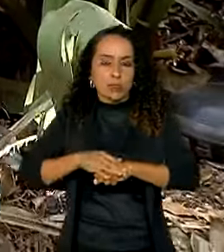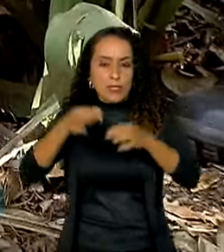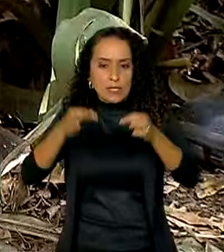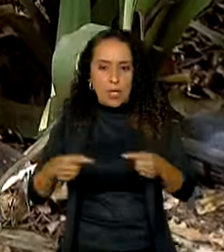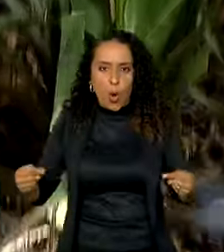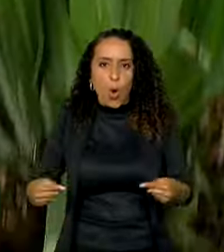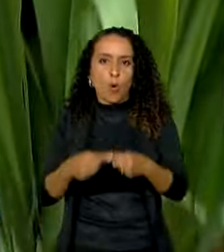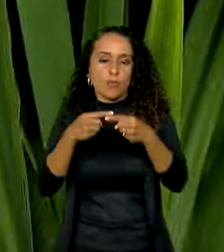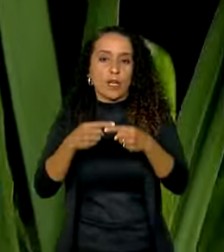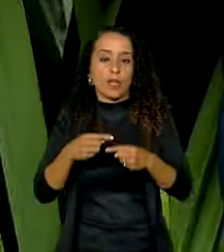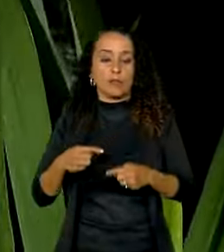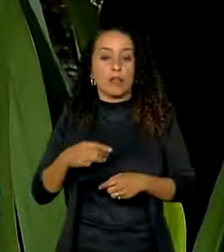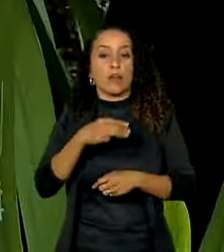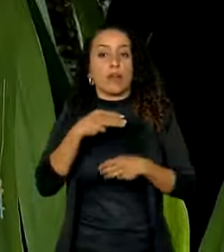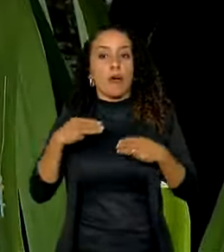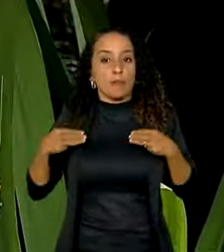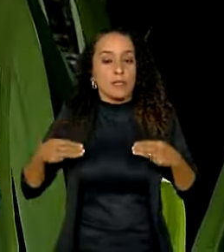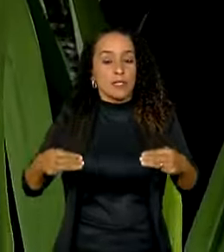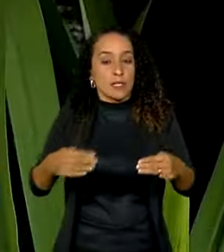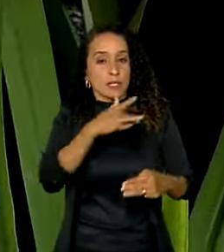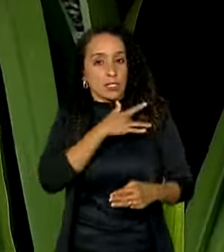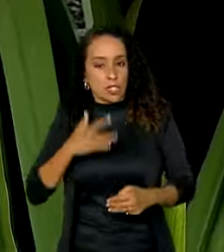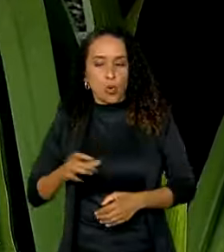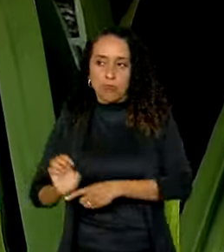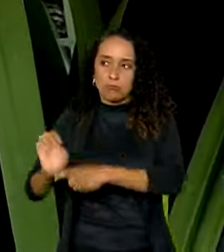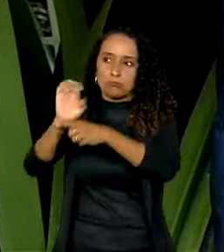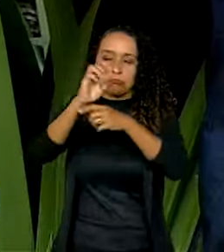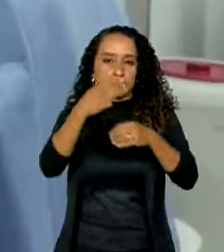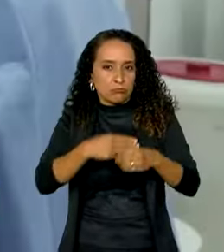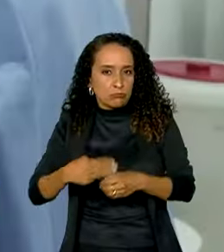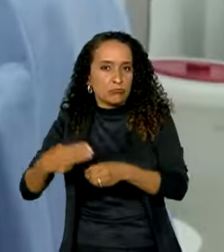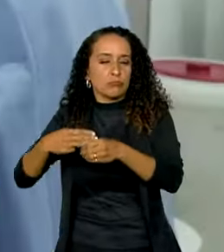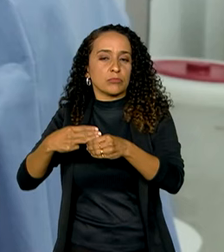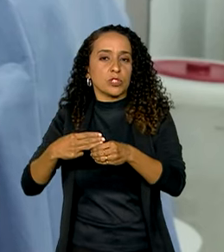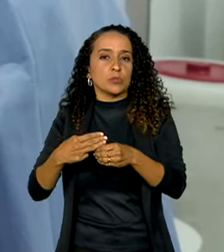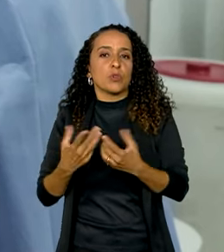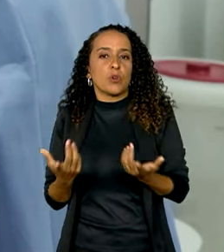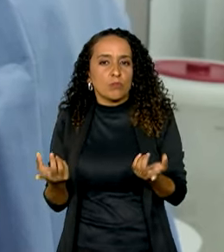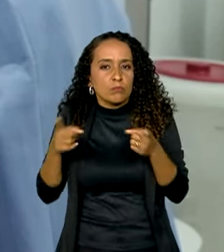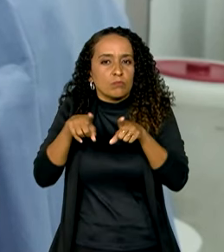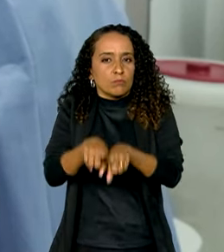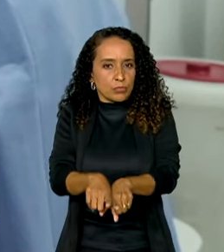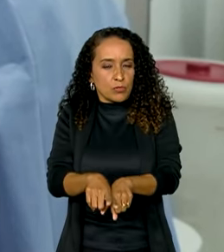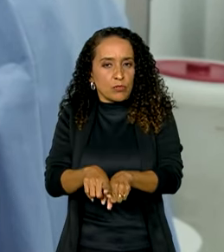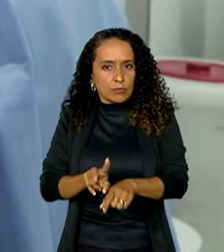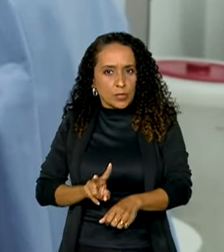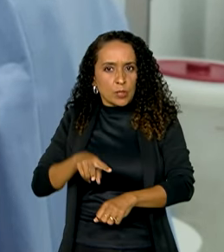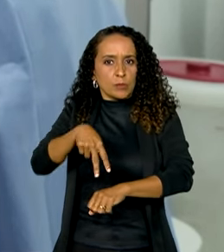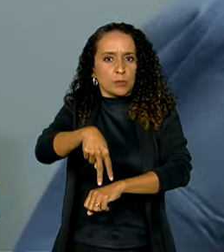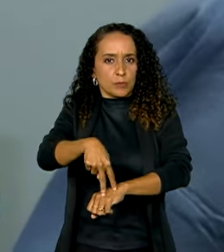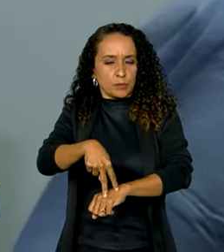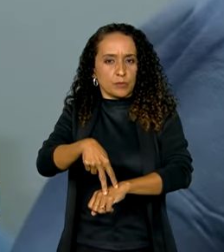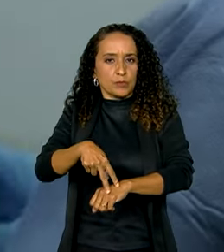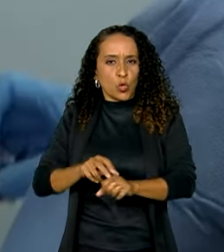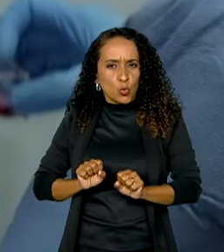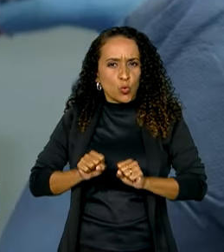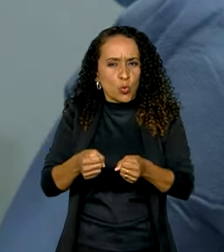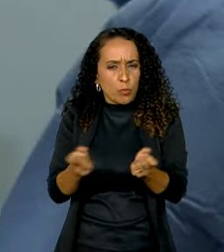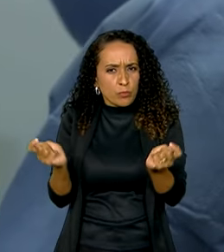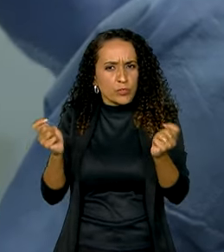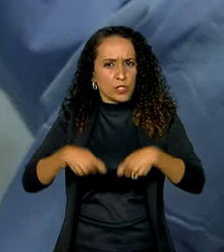combinadas, Ministério da Saúde, estados e municípios, de modo a fazer frente da melhor maneira